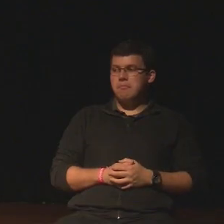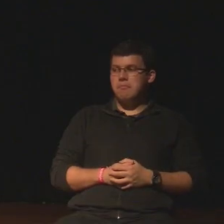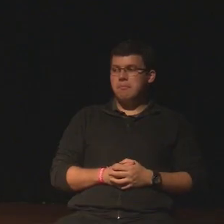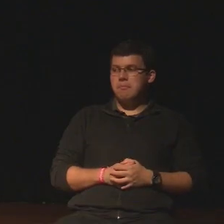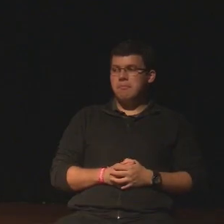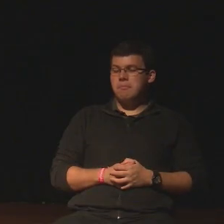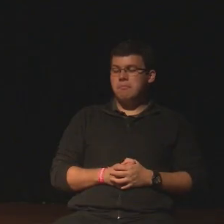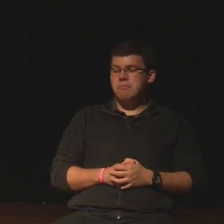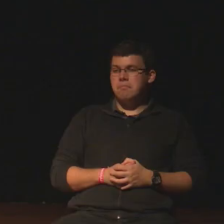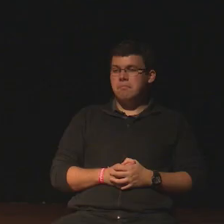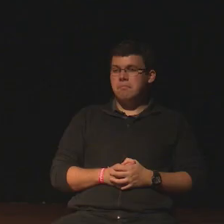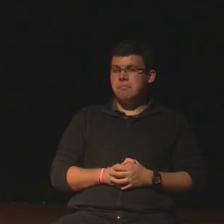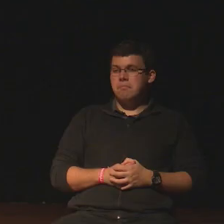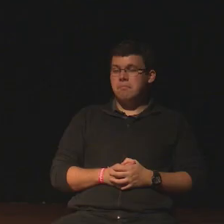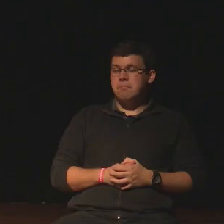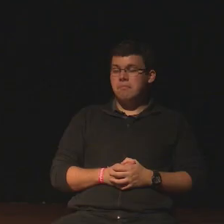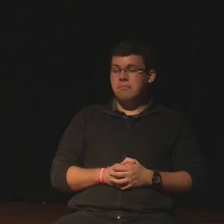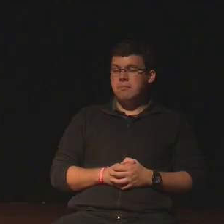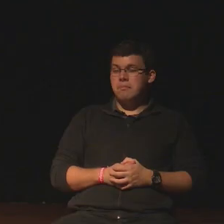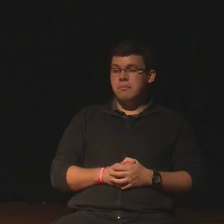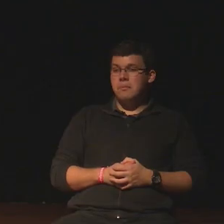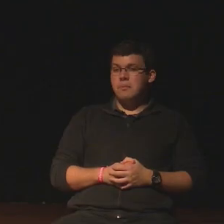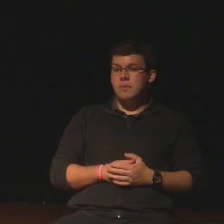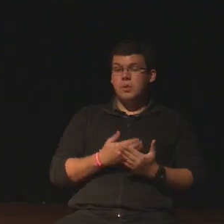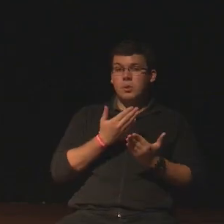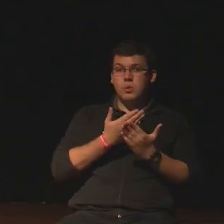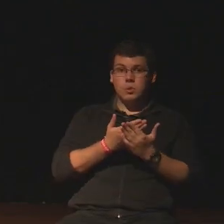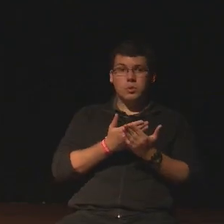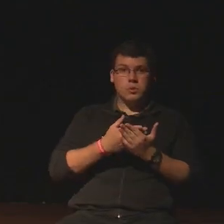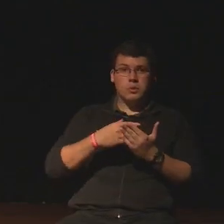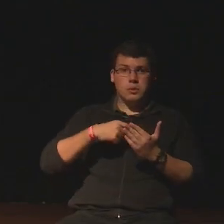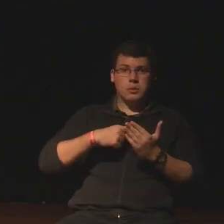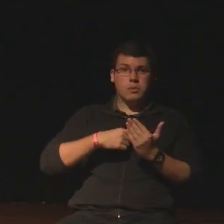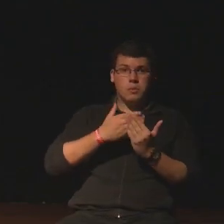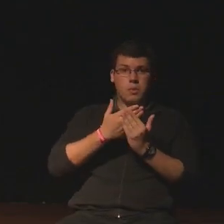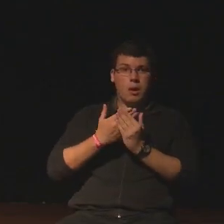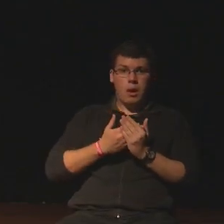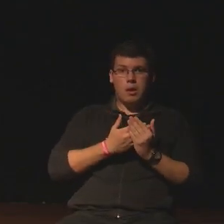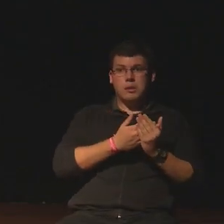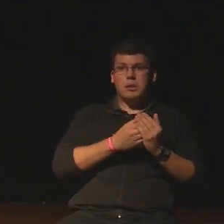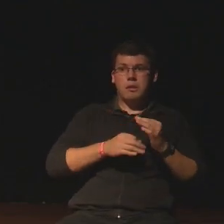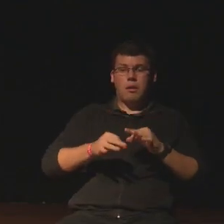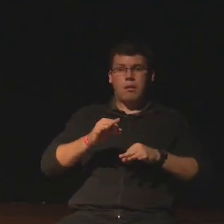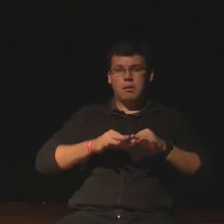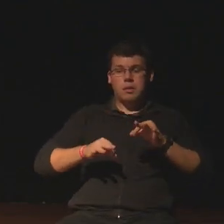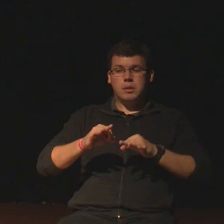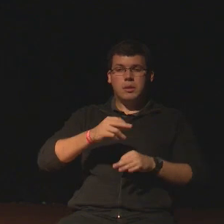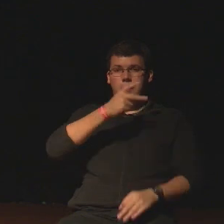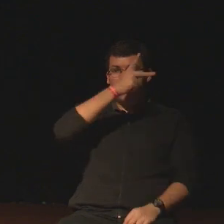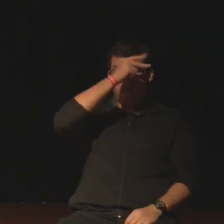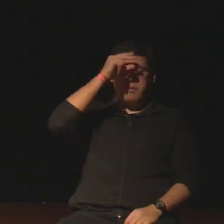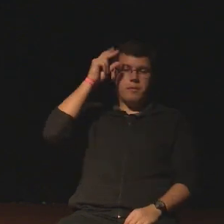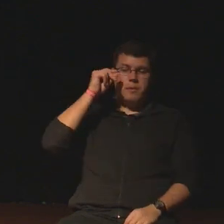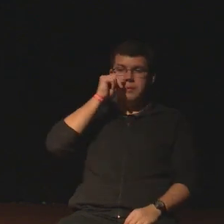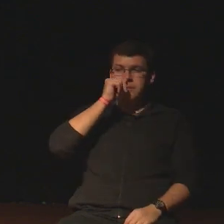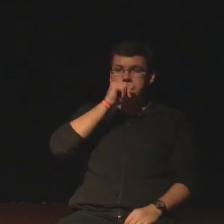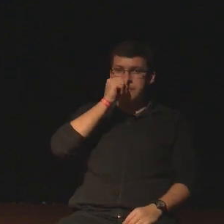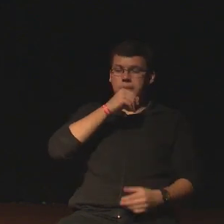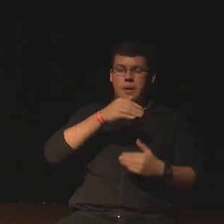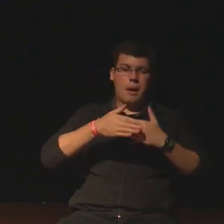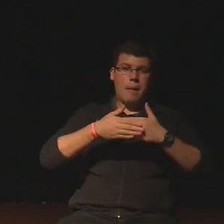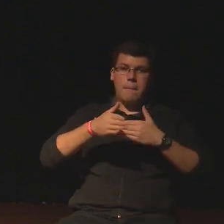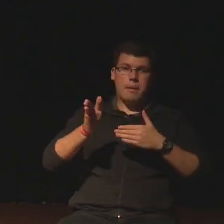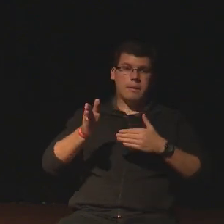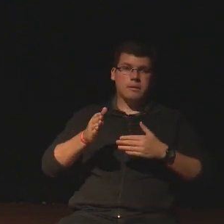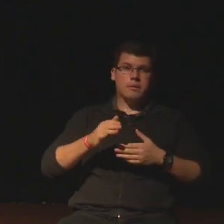Mas os estudos eles estão nos processos administrativos da prefeitura, está na plataforma. Os processos são abertos, eles